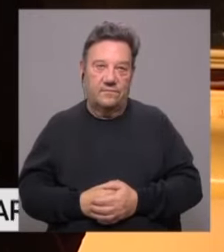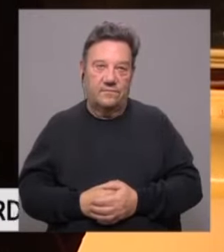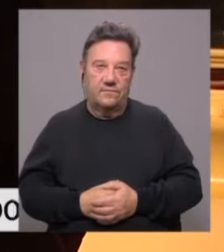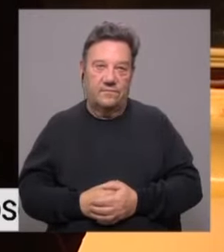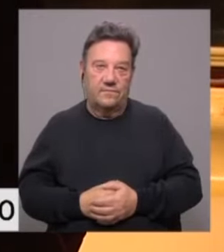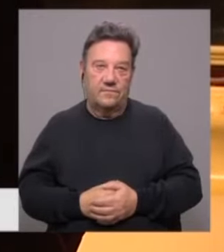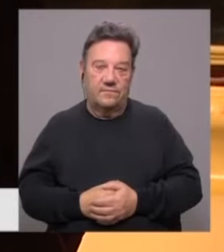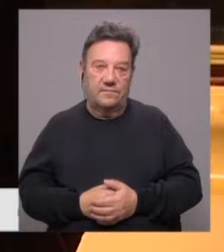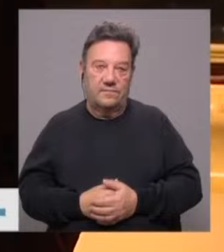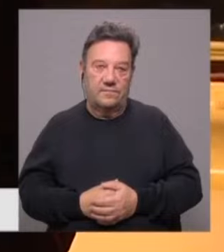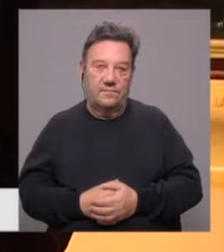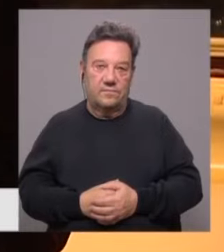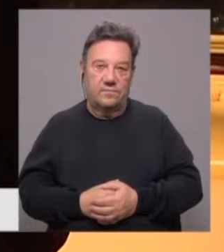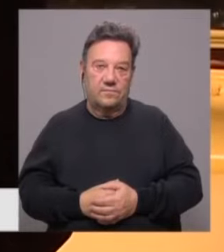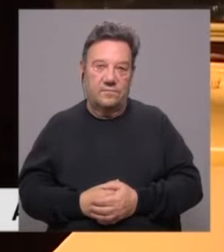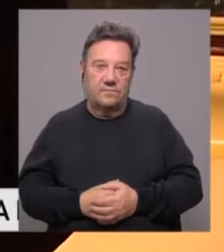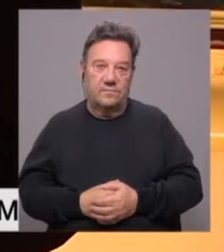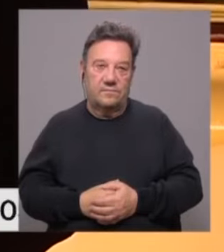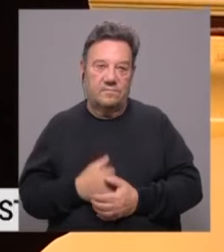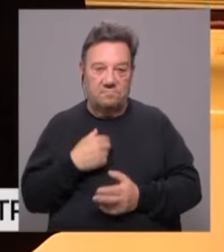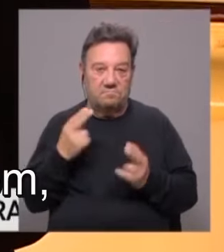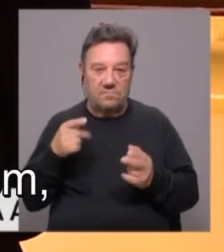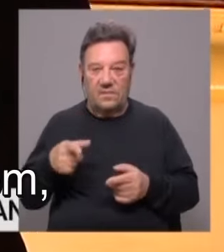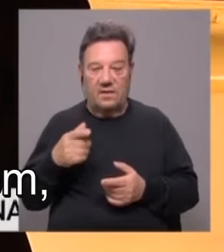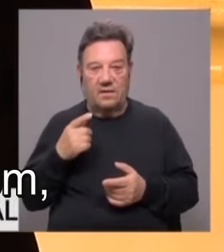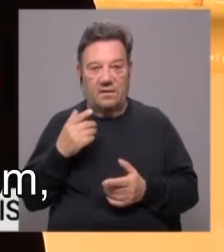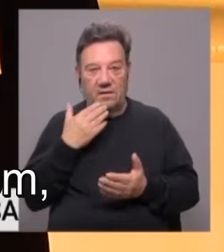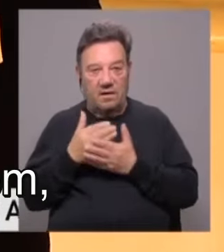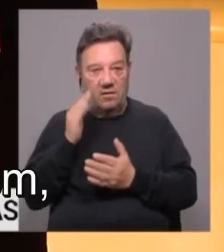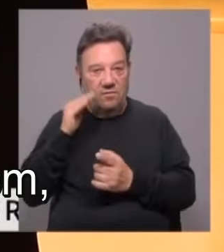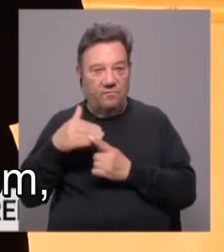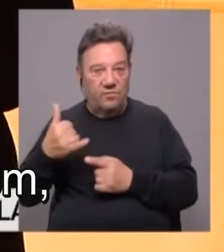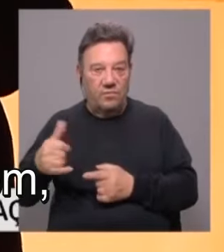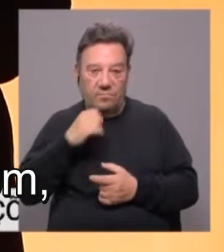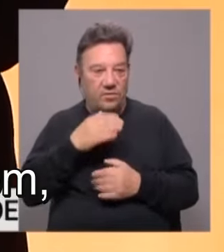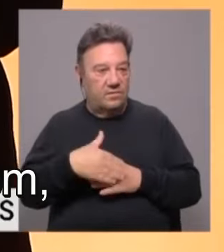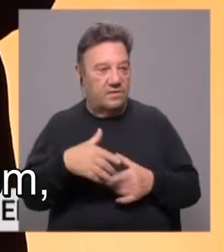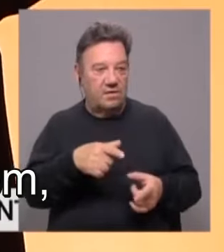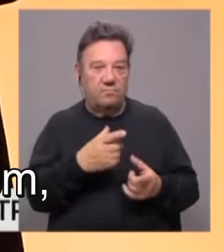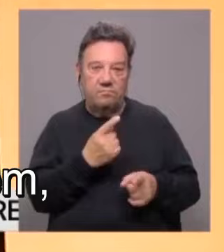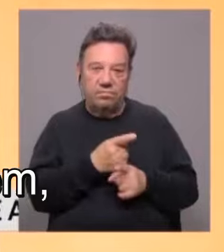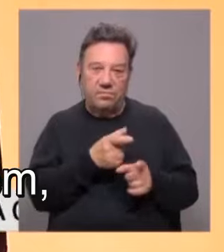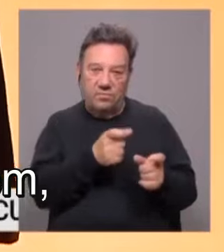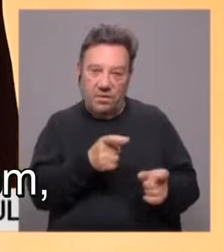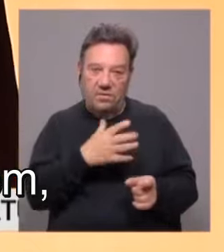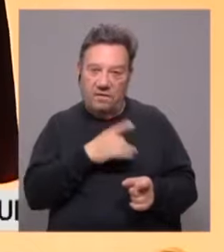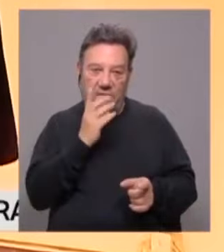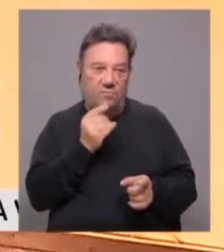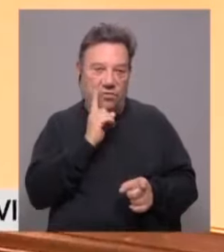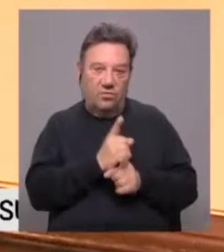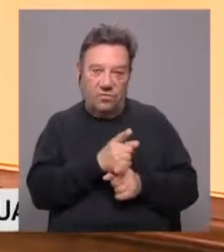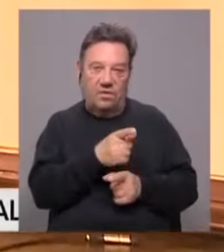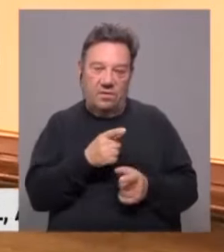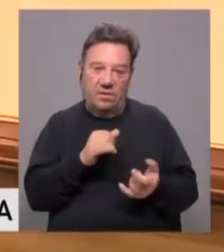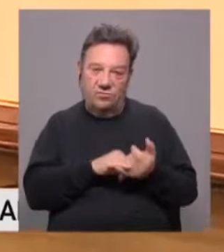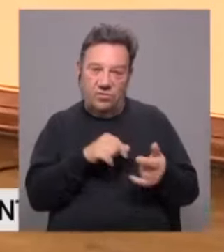Esperamos que isto tenha frutos que saiam daqui. tanto com eles, gostava muito que continuassem a ser sócios,